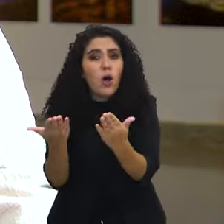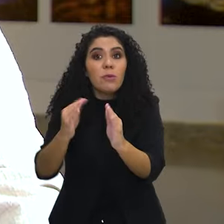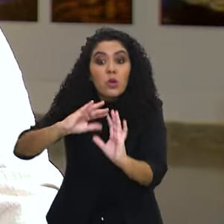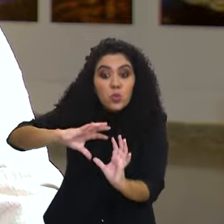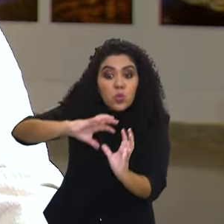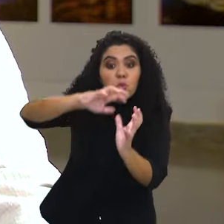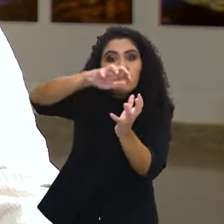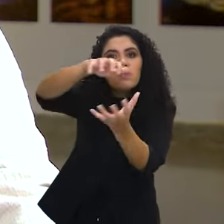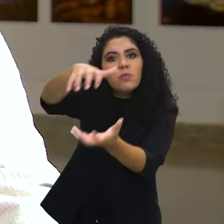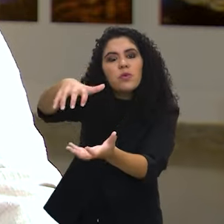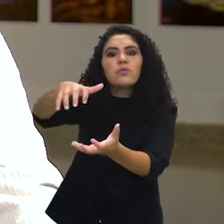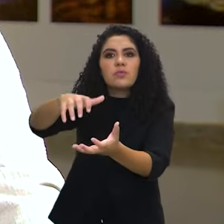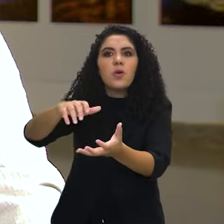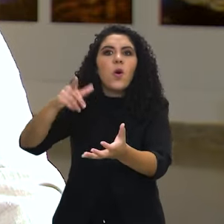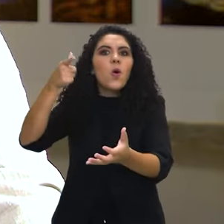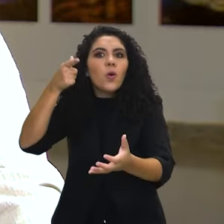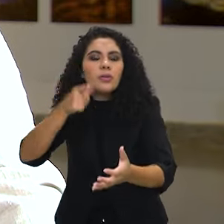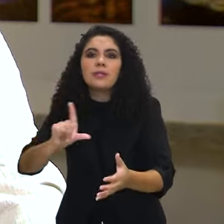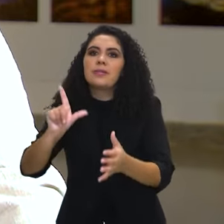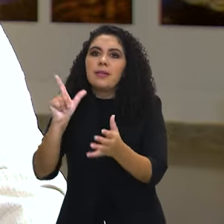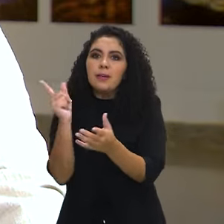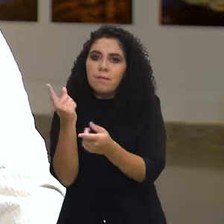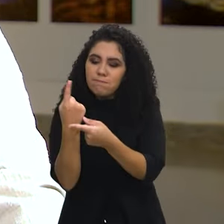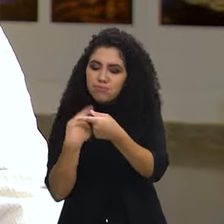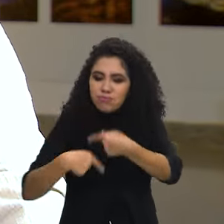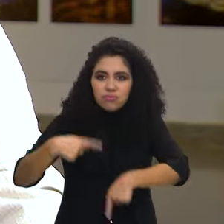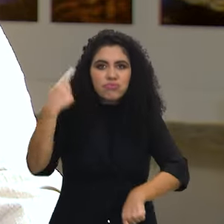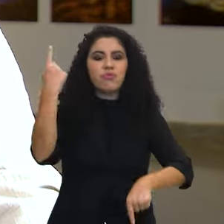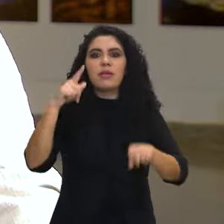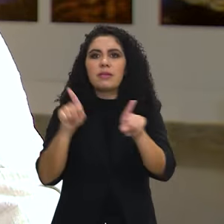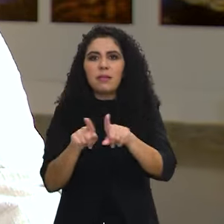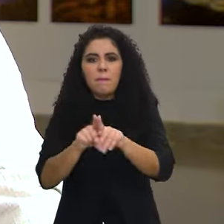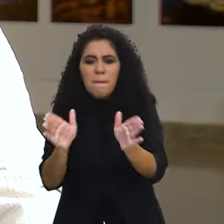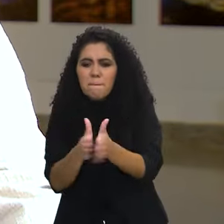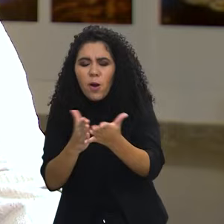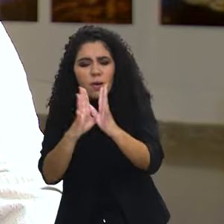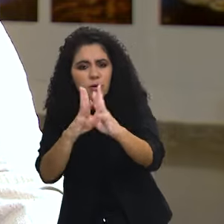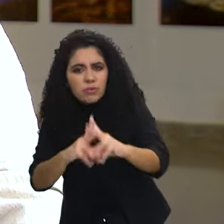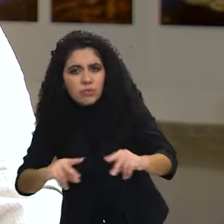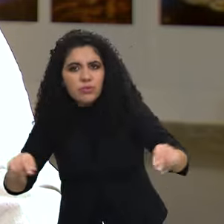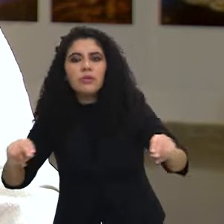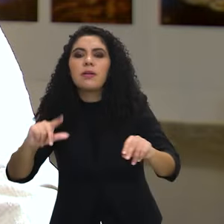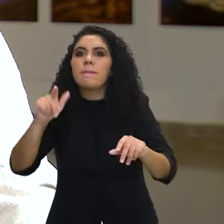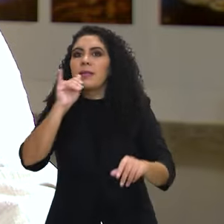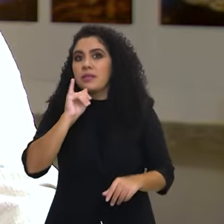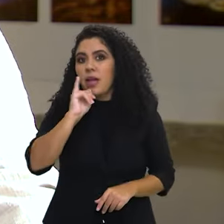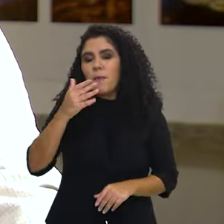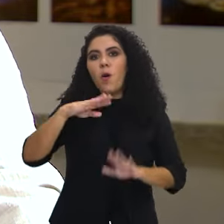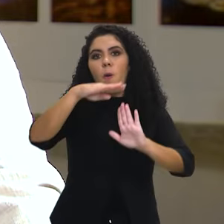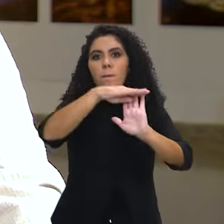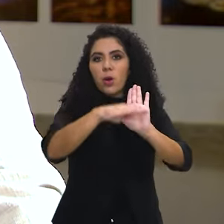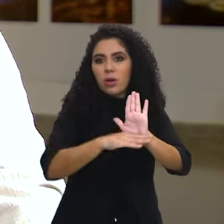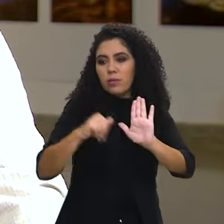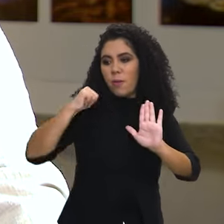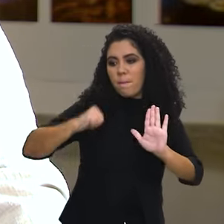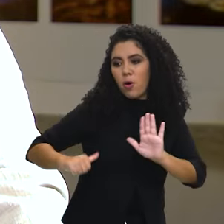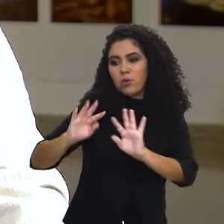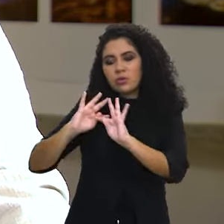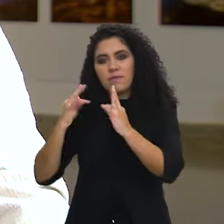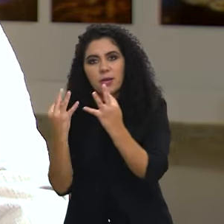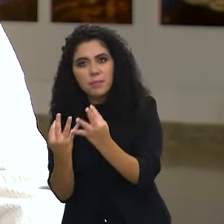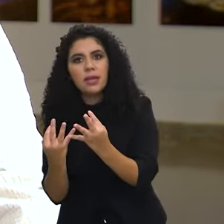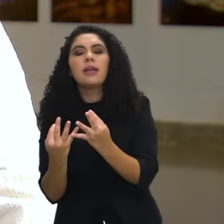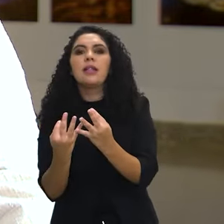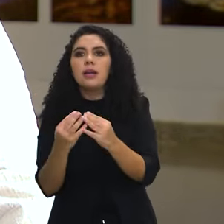do mundo saiam da situação da pobreza então o programa Bolsa Família os programas que nós estamos colocando